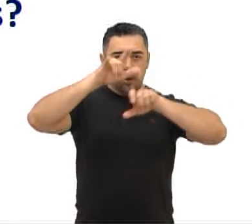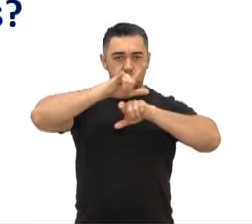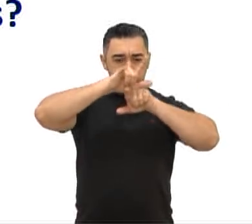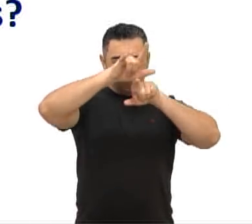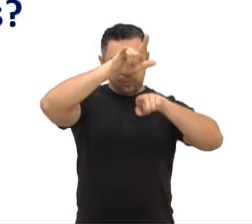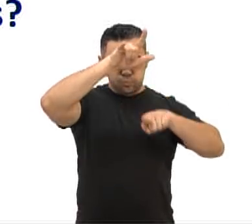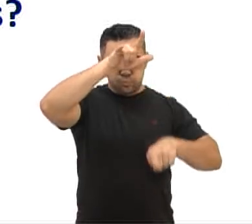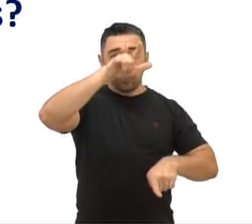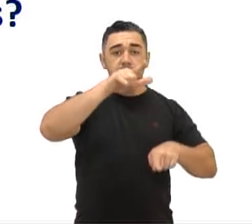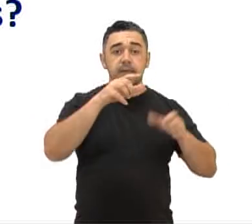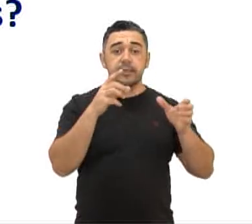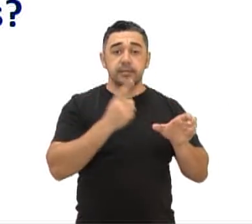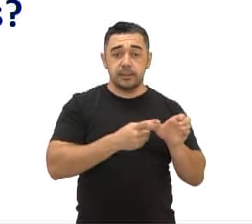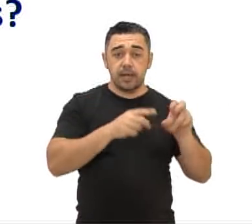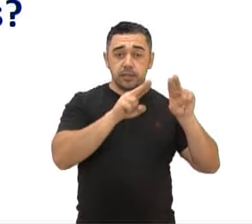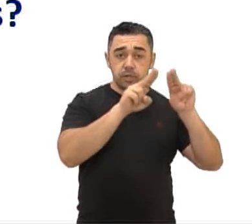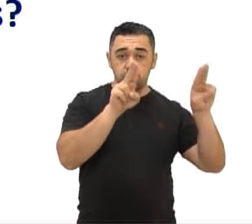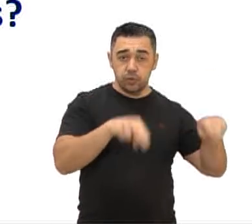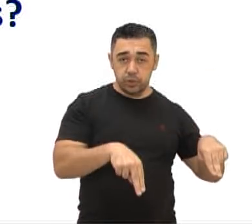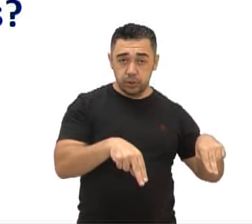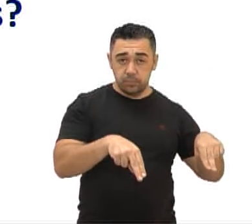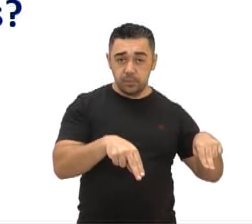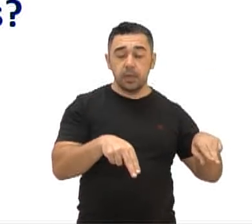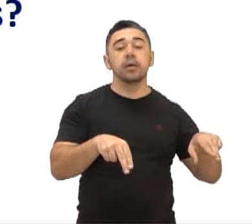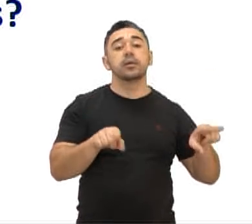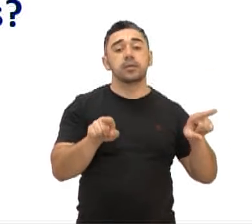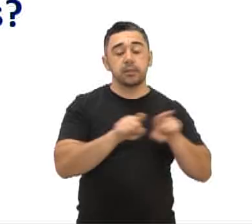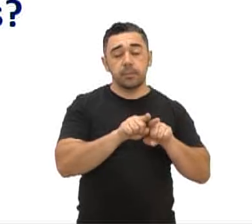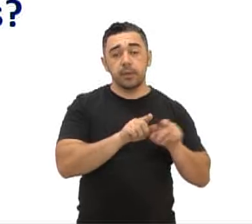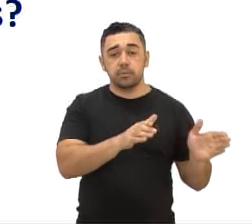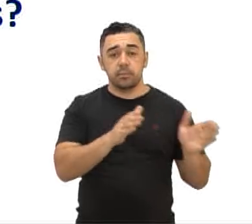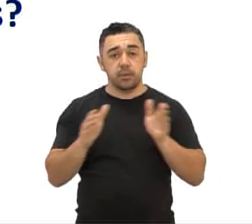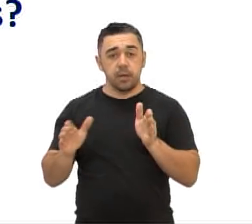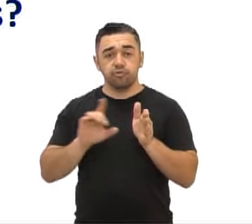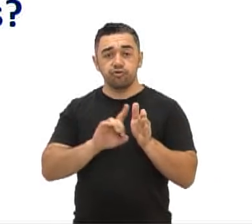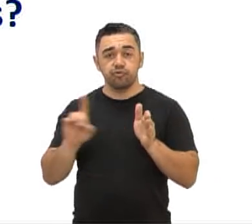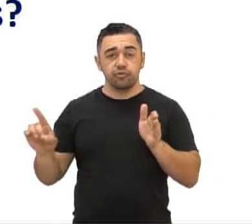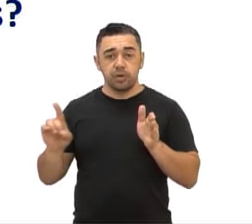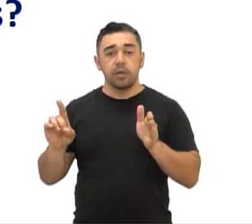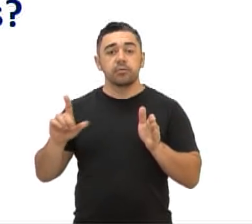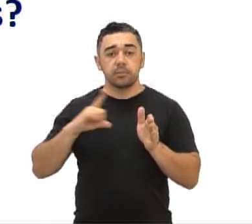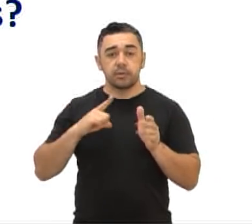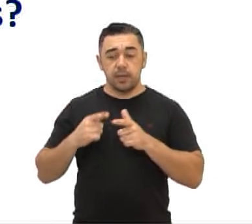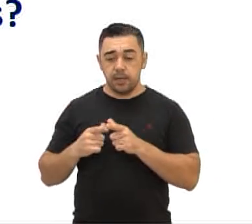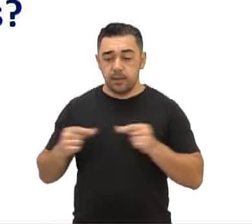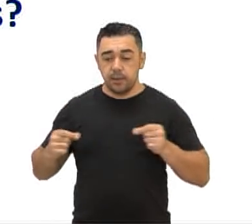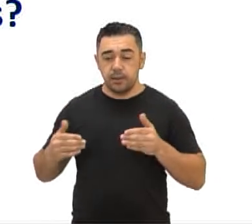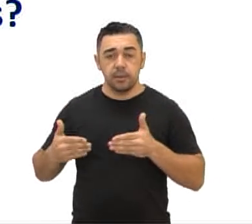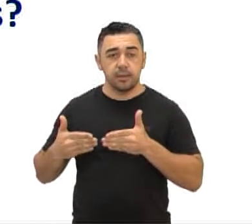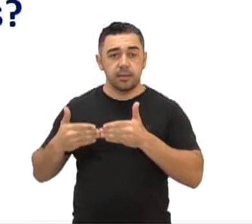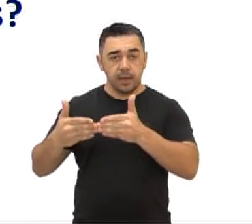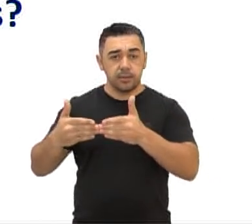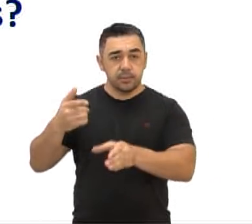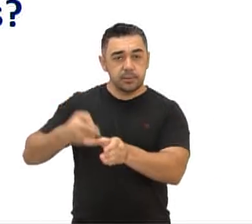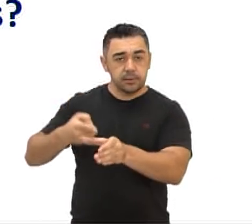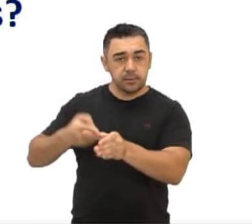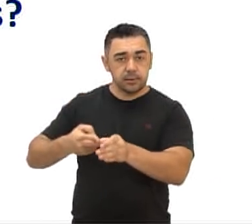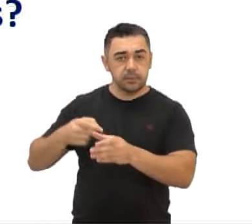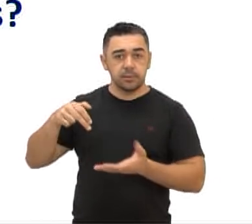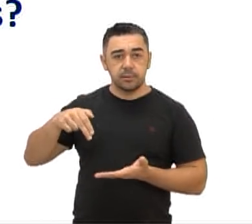em Hiroshima, no Japão, e do lado direito o cogumelo de fumaça formado pela explosão da bomba atômica